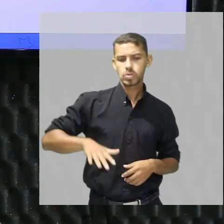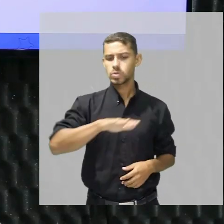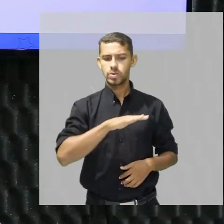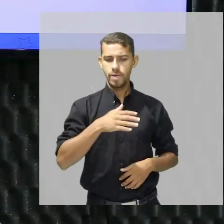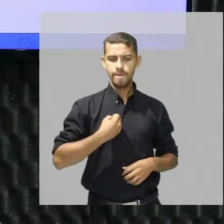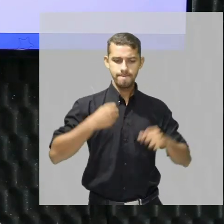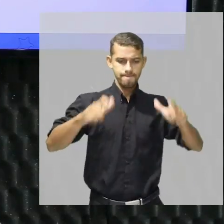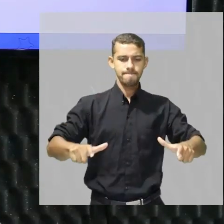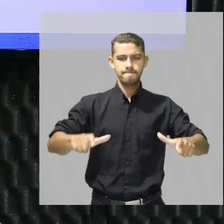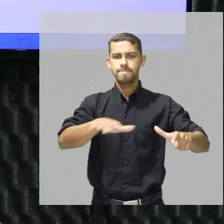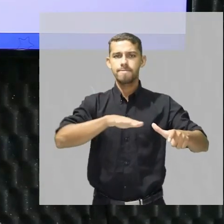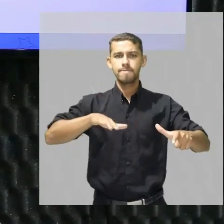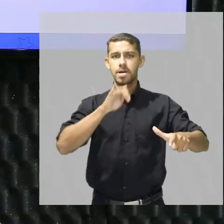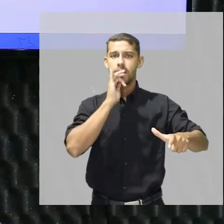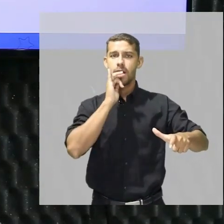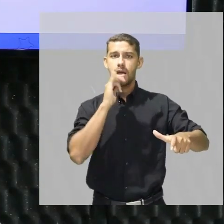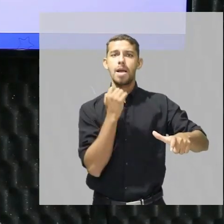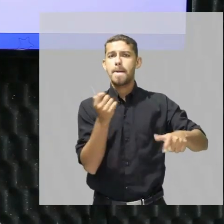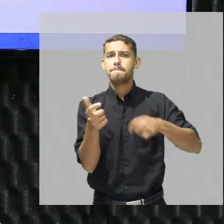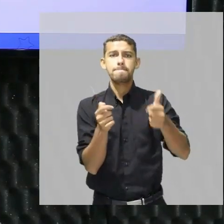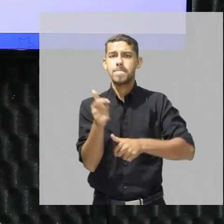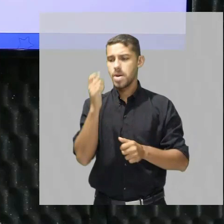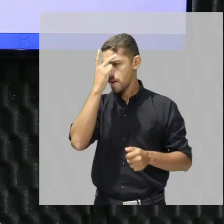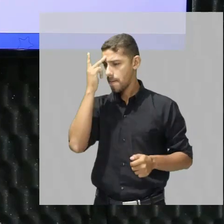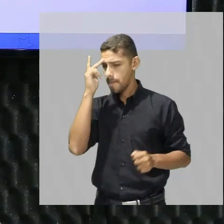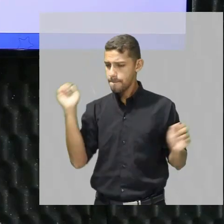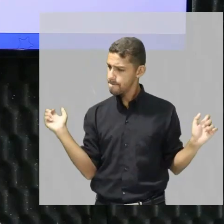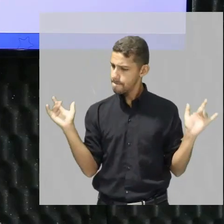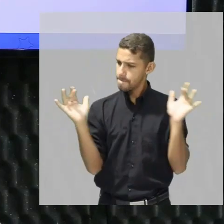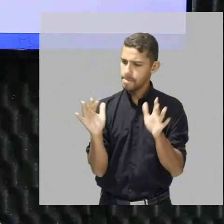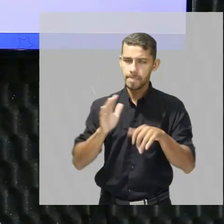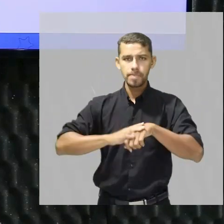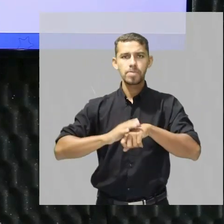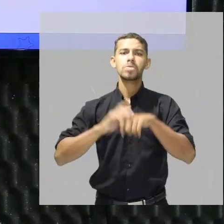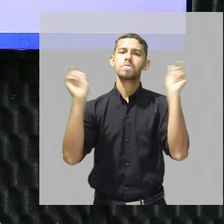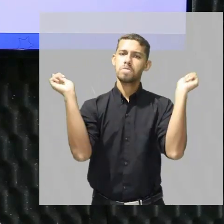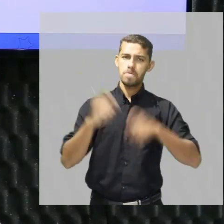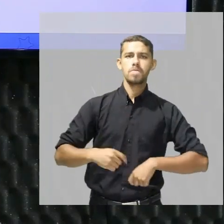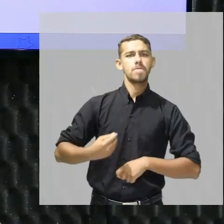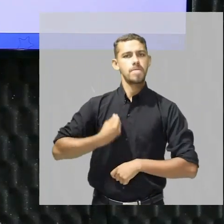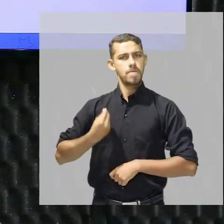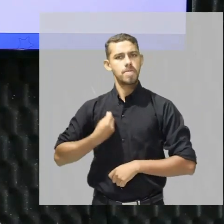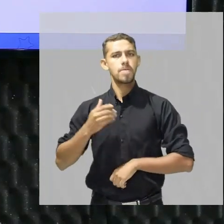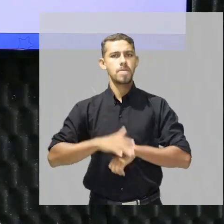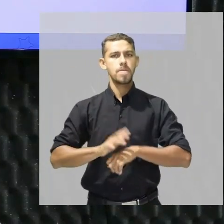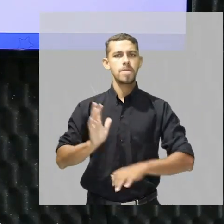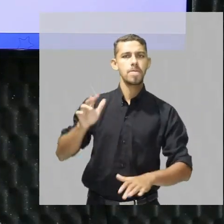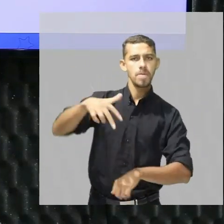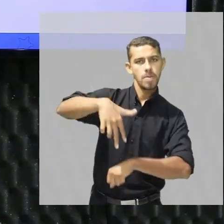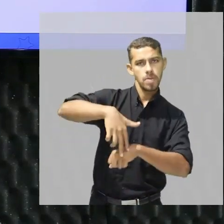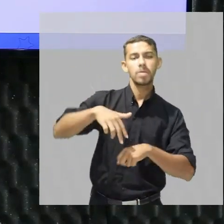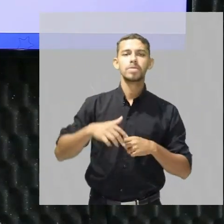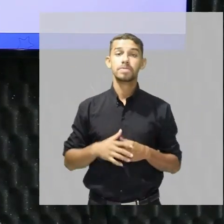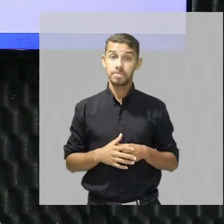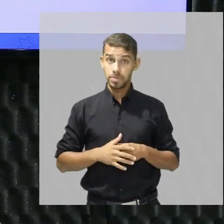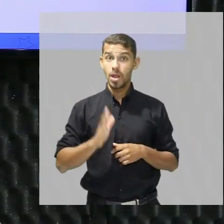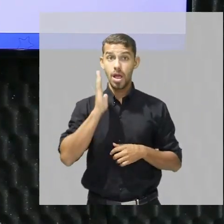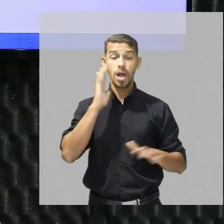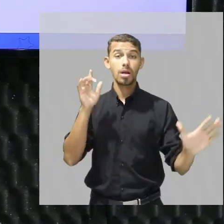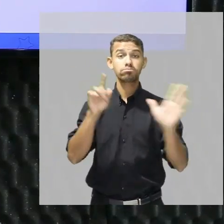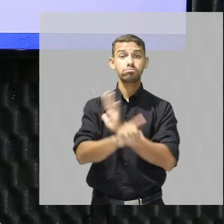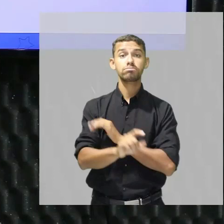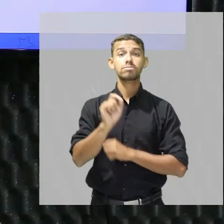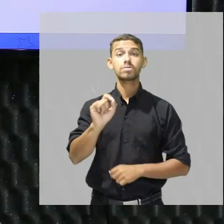ambiente que inicialmente está pouco habitado, possa ser habitado, tá? Então, o que ele pergunta aqui? Essas